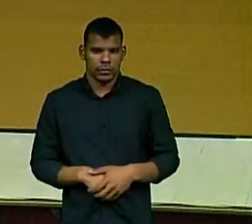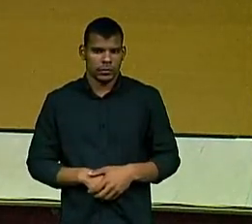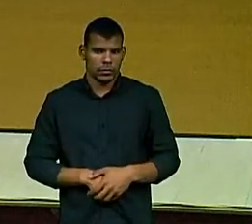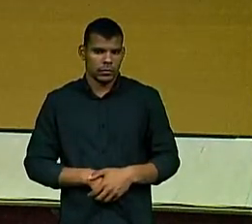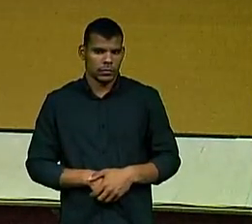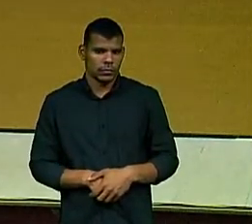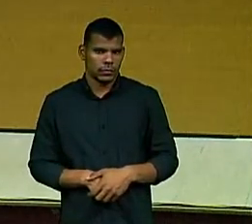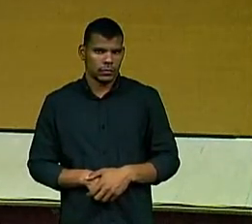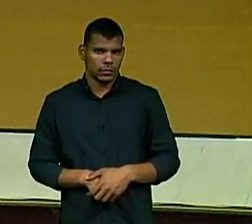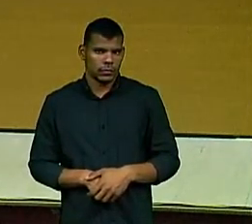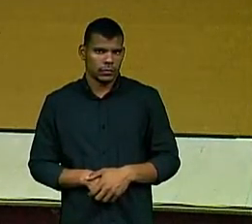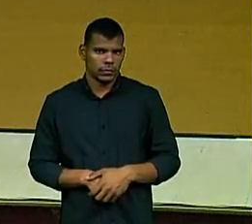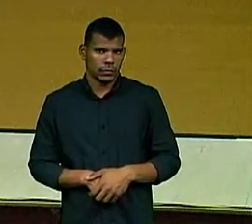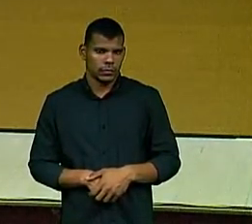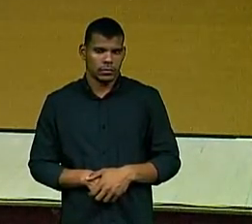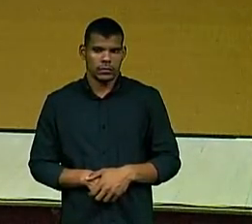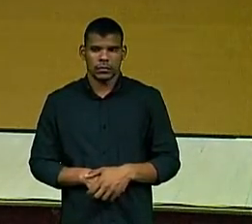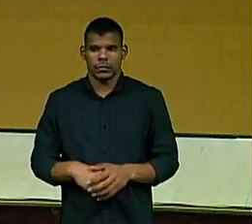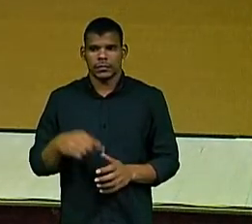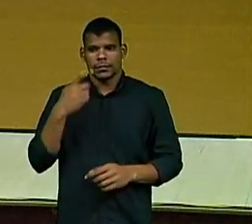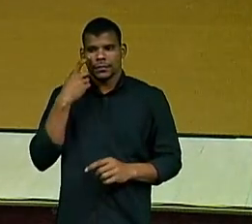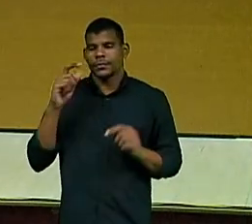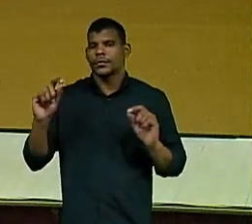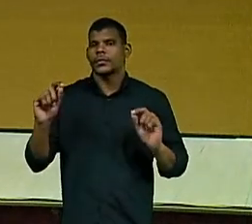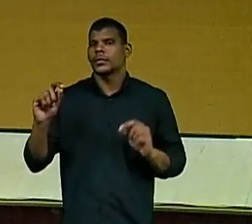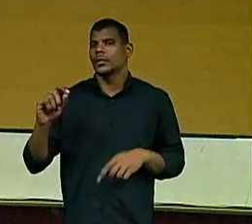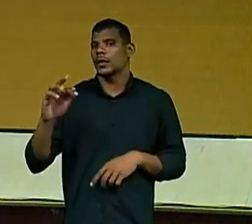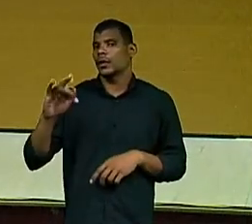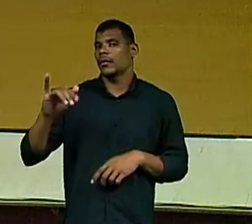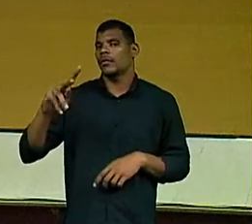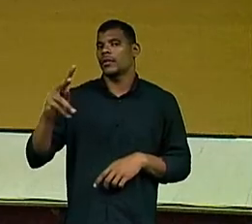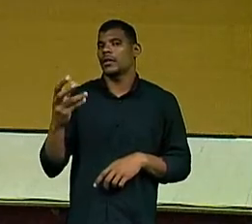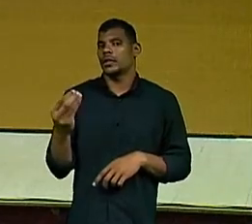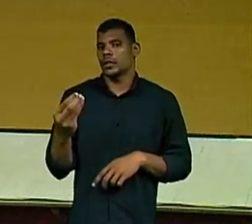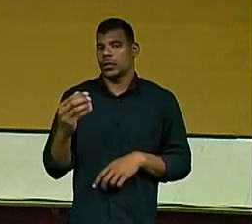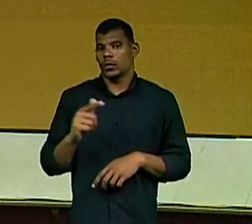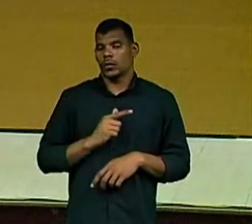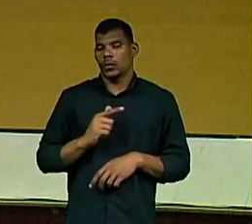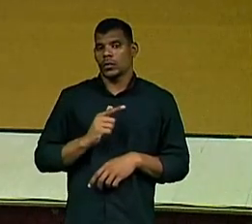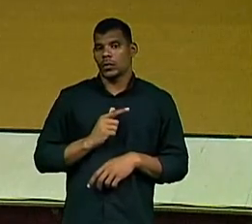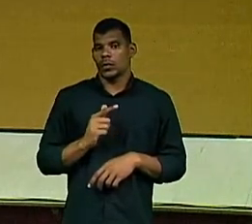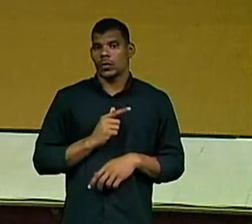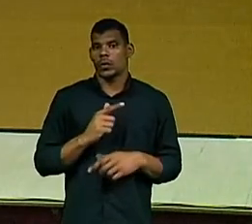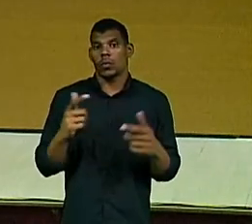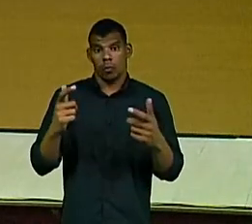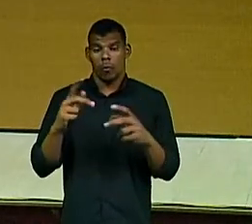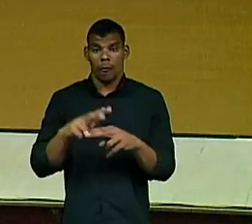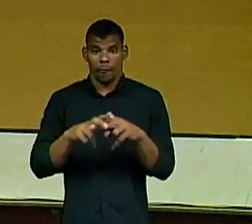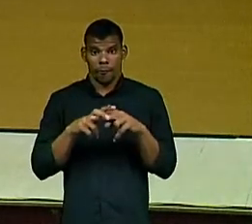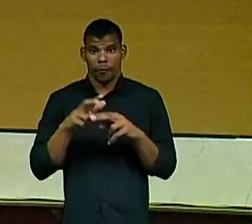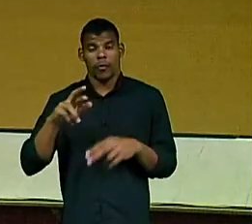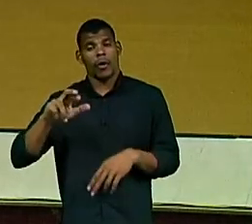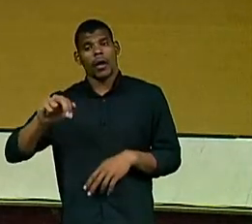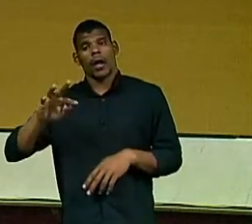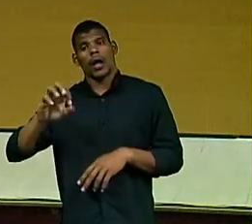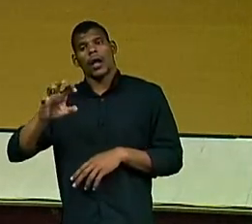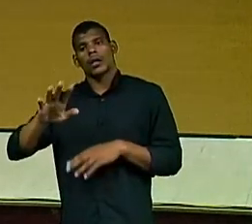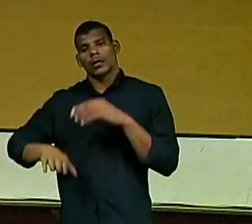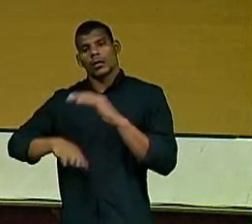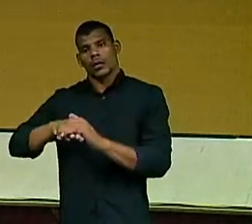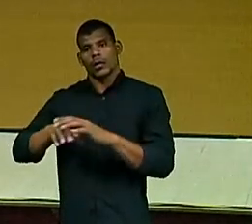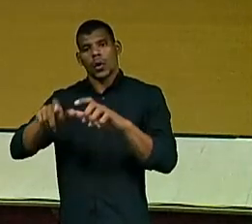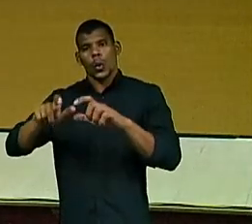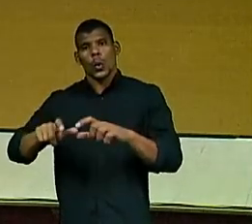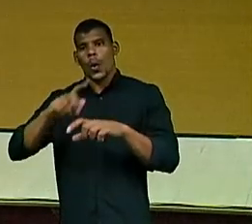ele é bem fininho é por isso que ele consegue sim tocar nos cantos do mundo